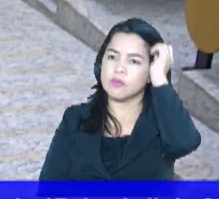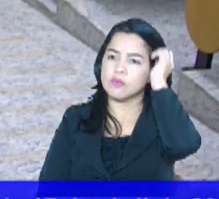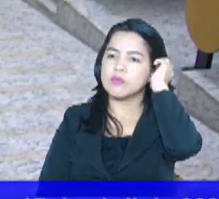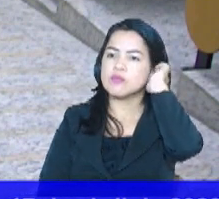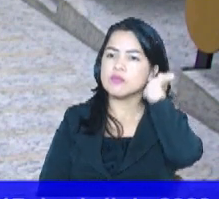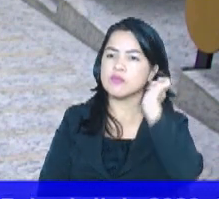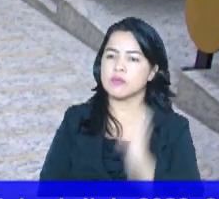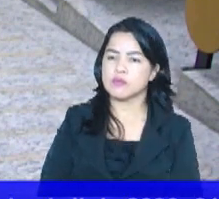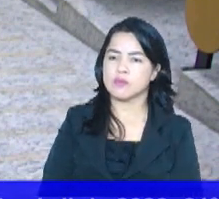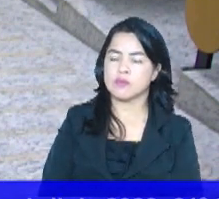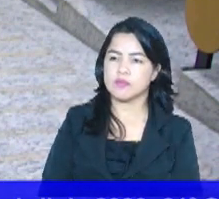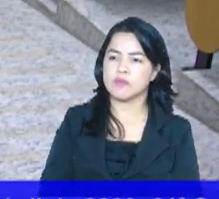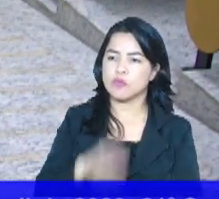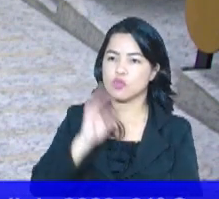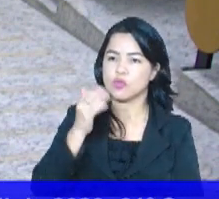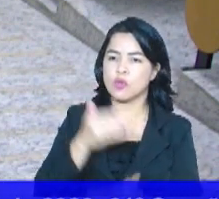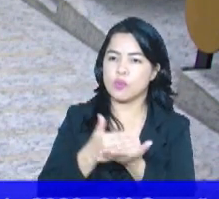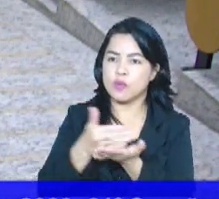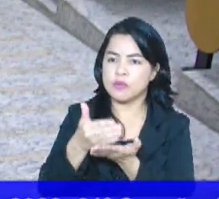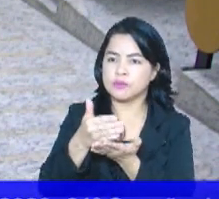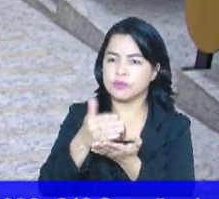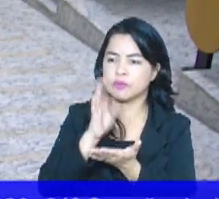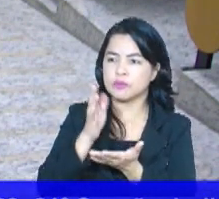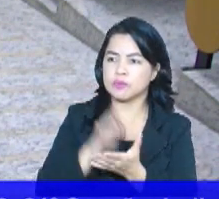Não, mas não tem, já começou.